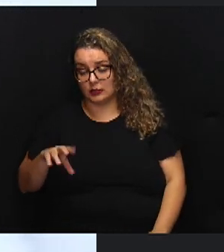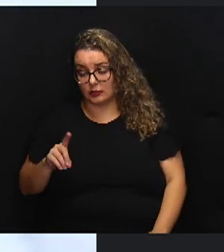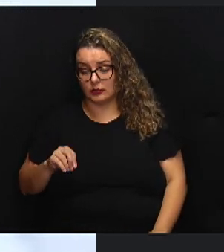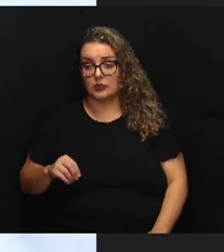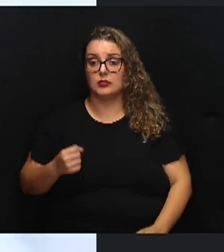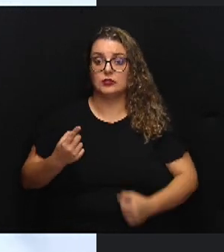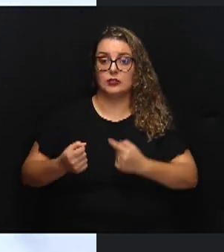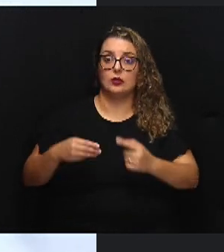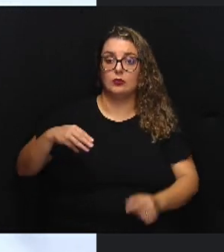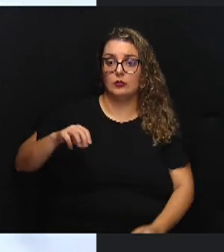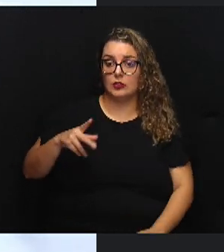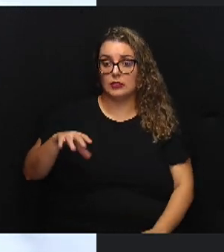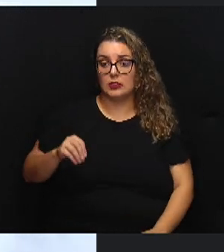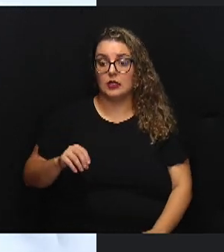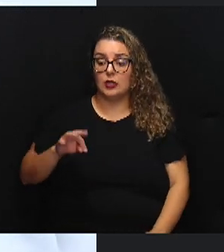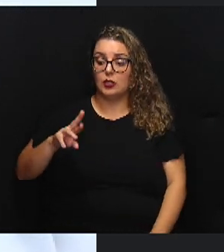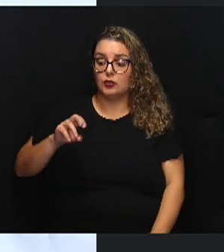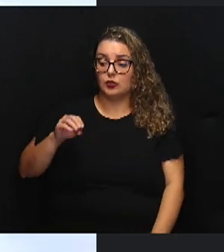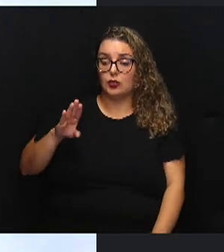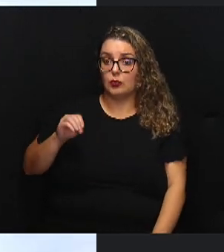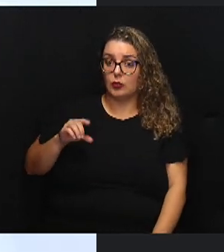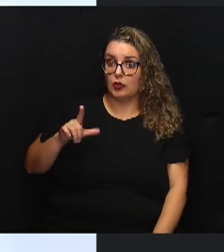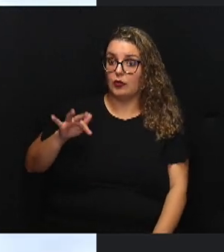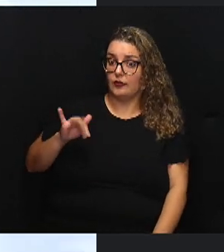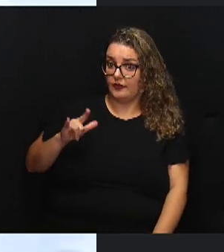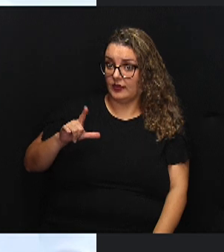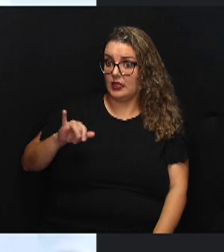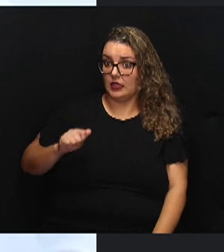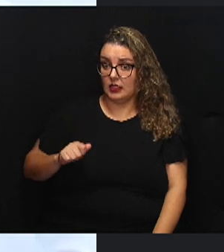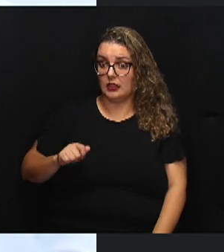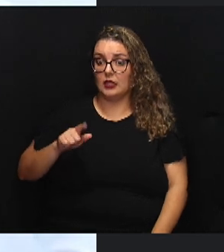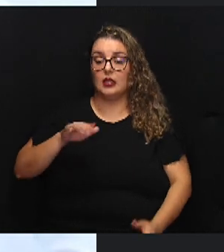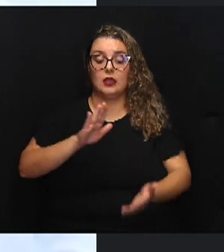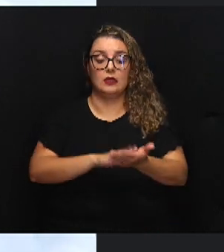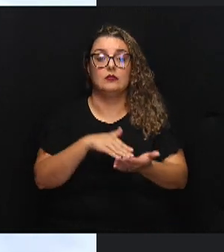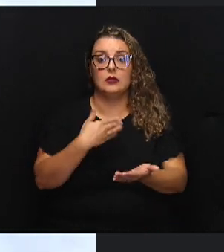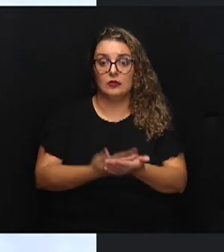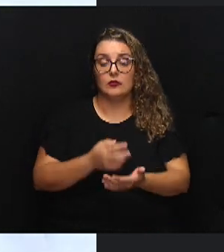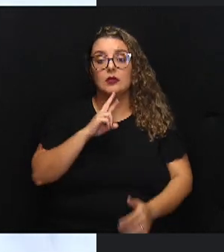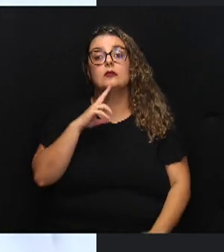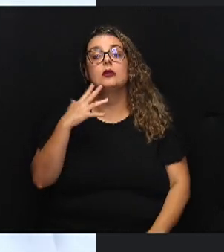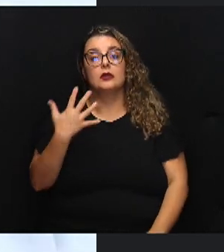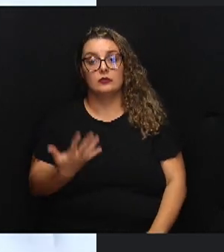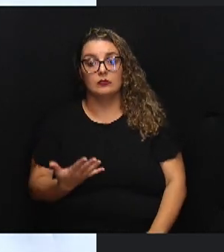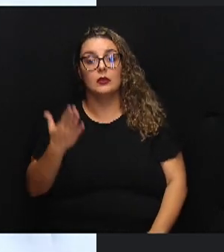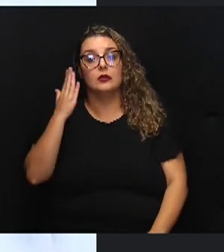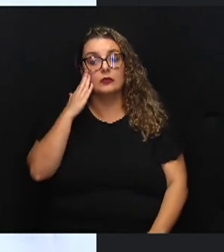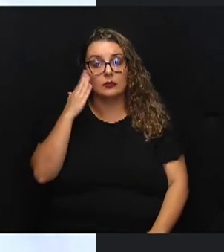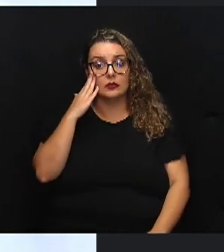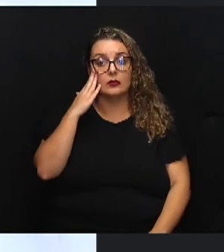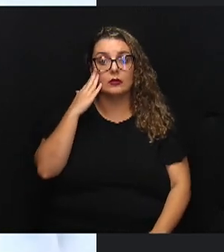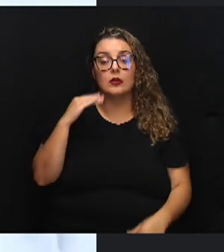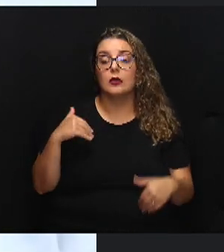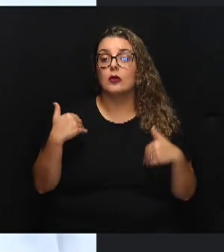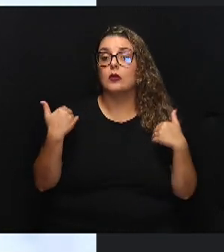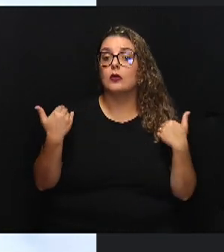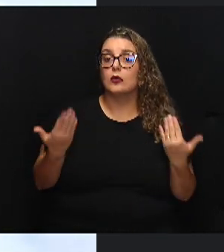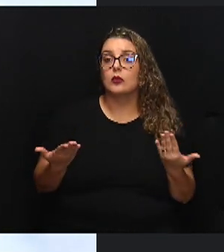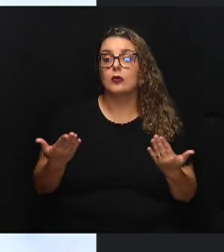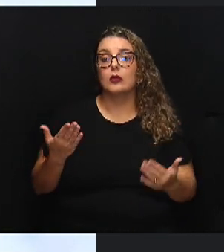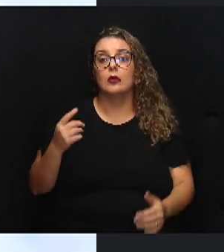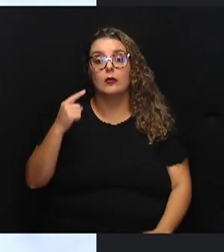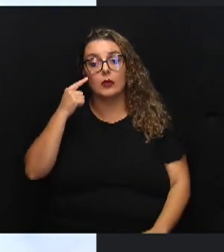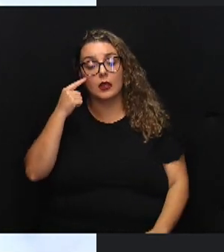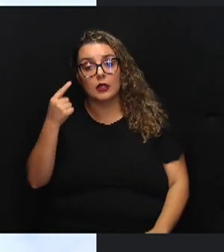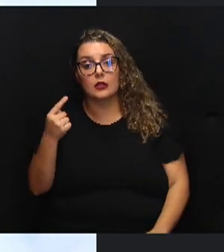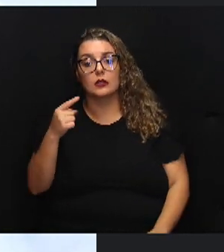que provoque trombofilia, é necessário interpretar esse resultado para entender qual é a intensidade